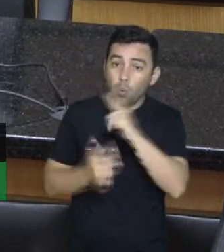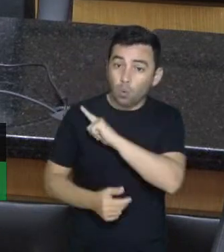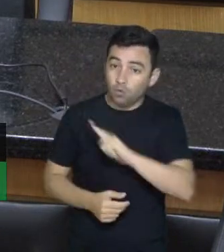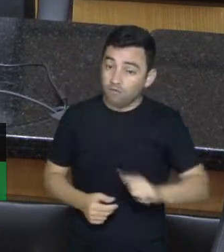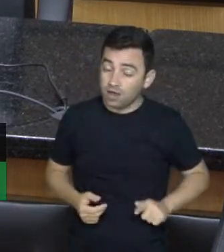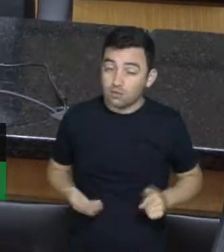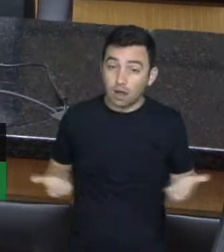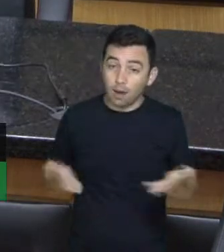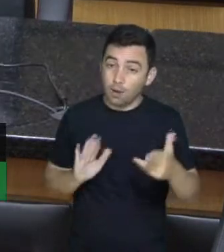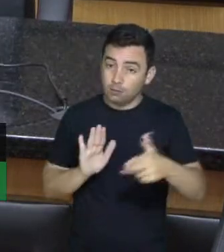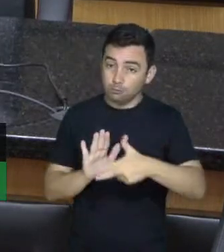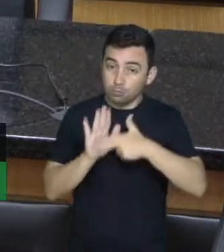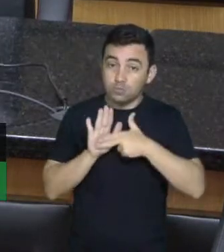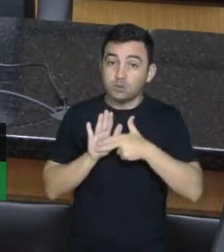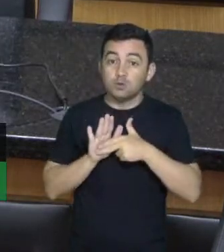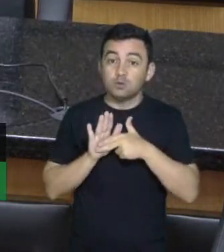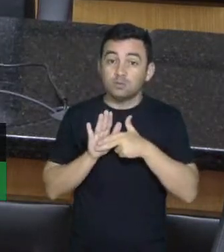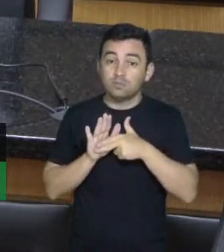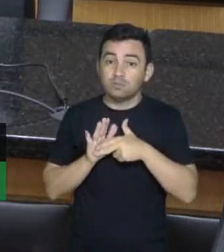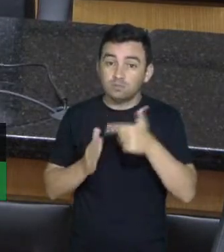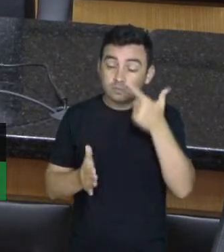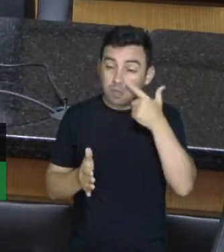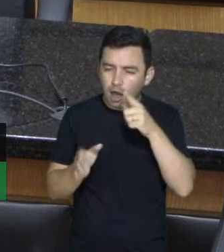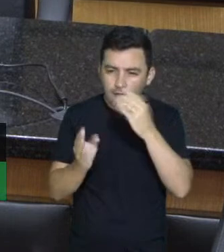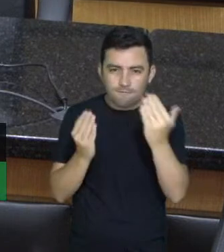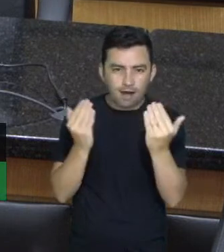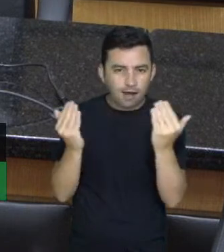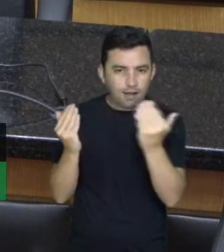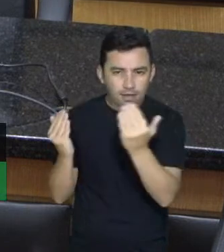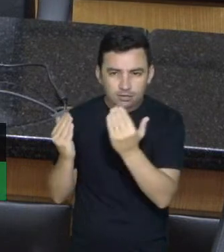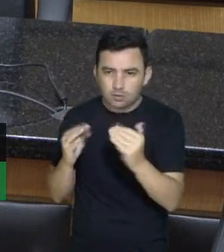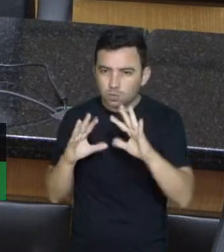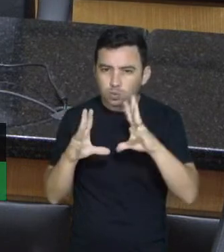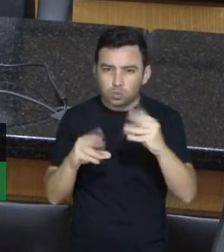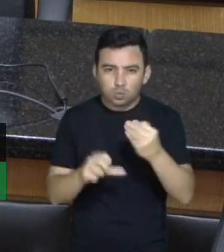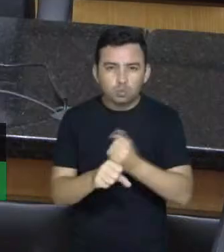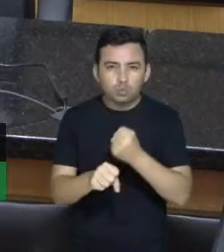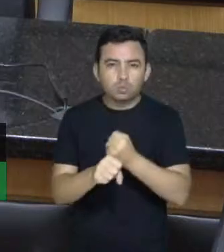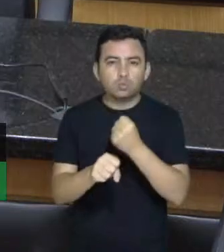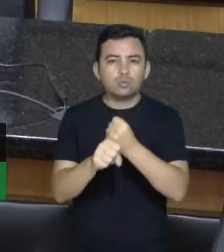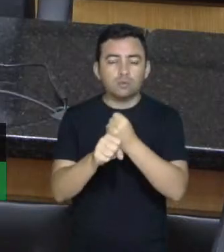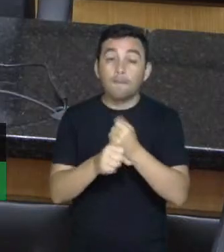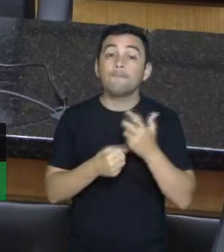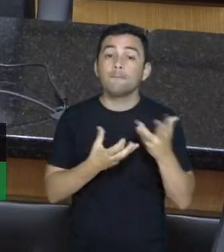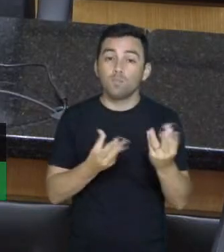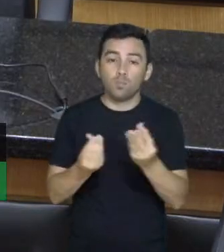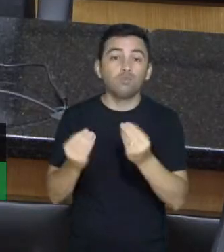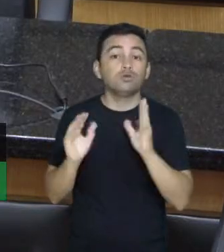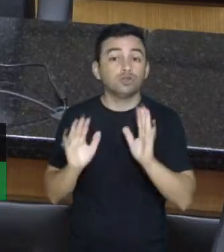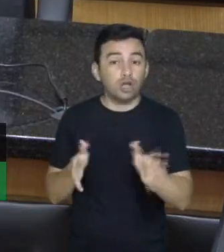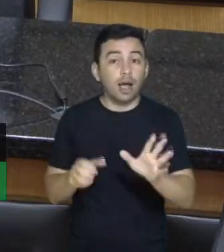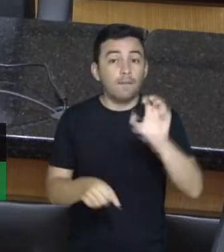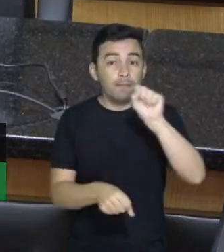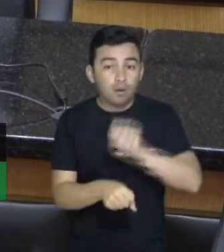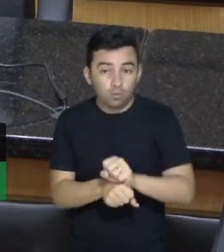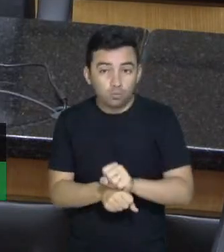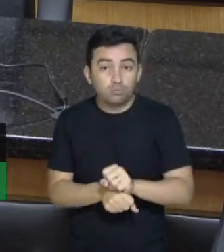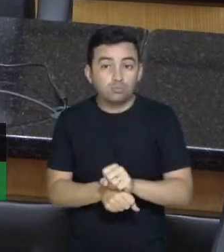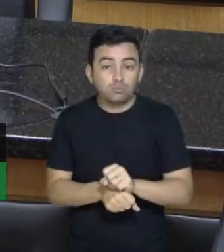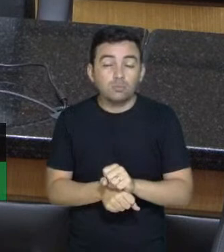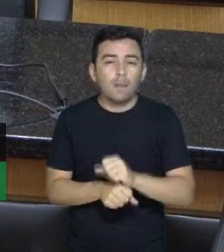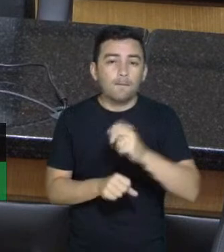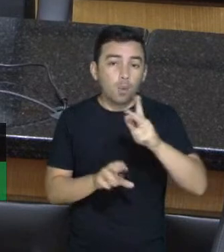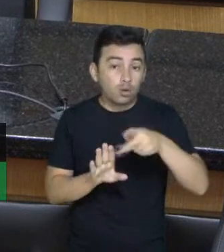recentemente, está fazendo uma avaliação de todas as obras. Muitas obras já foram suspensas, inclusive com portaria